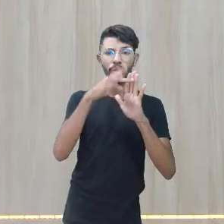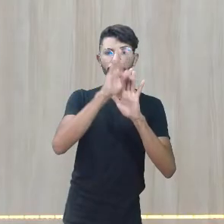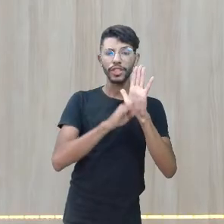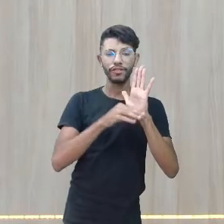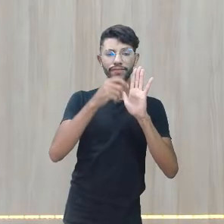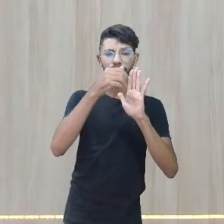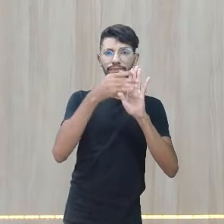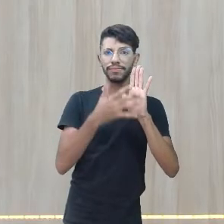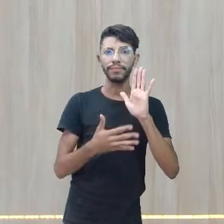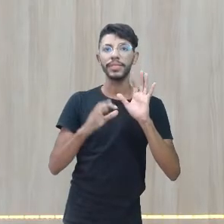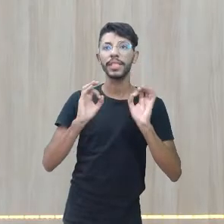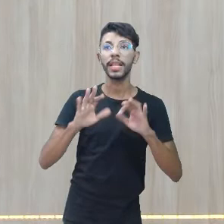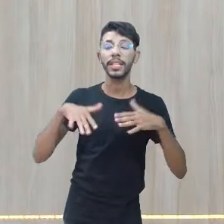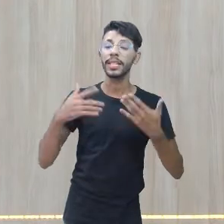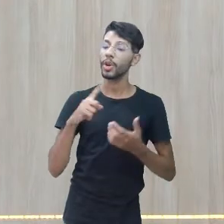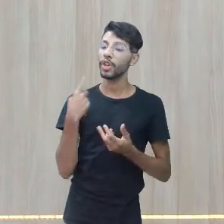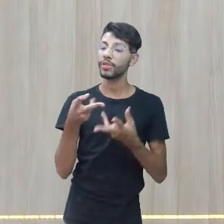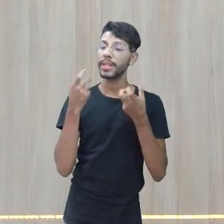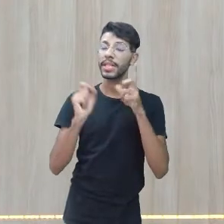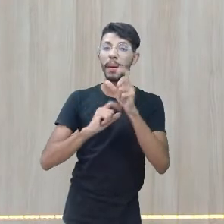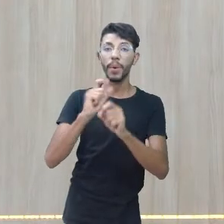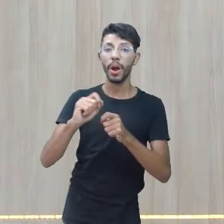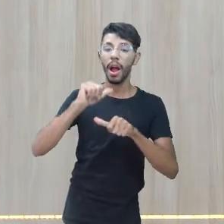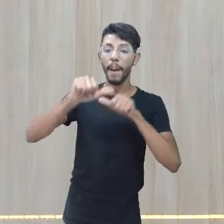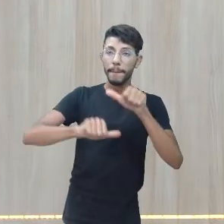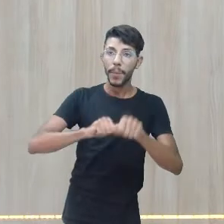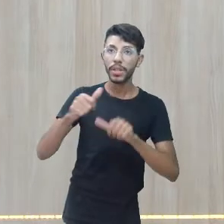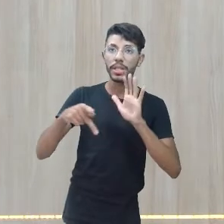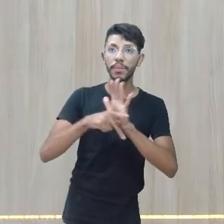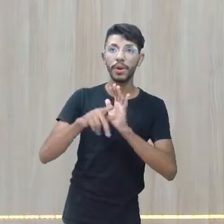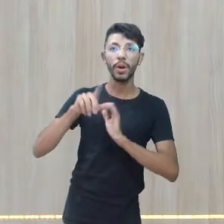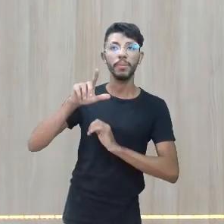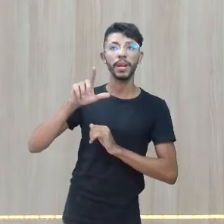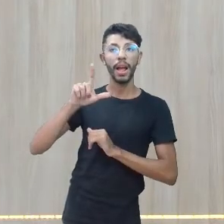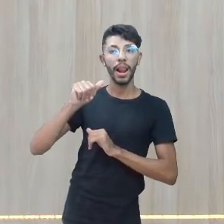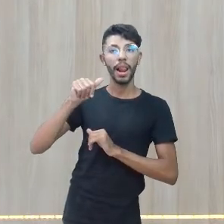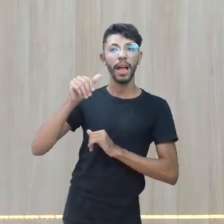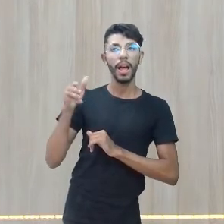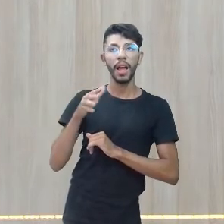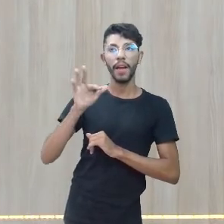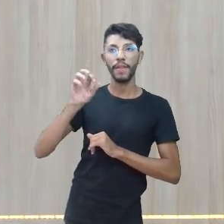nós percebemos aqui a mudança que La Fontaine fez na fábula.